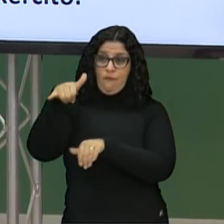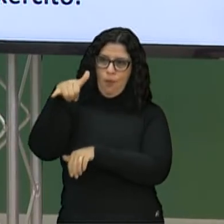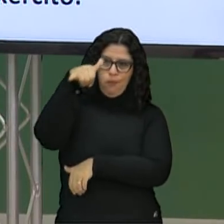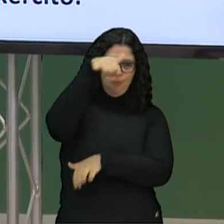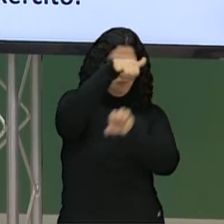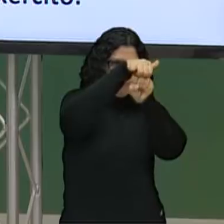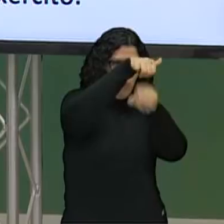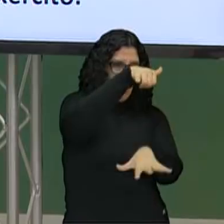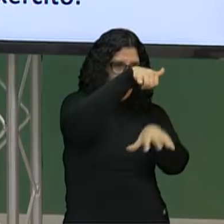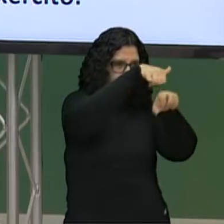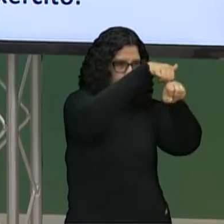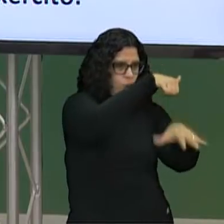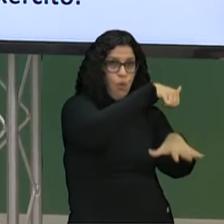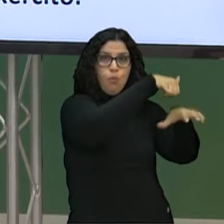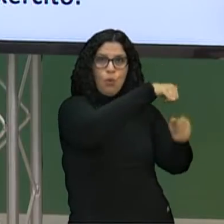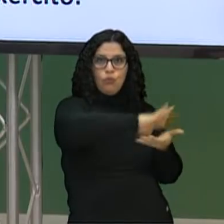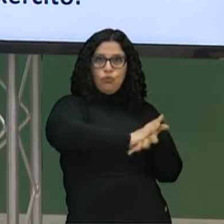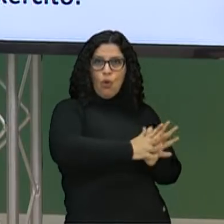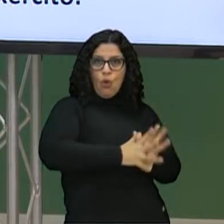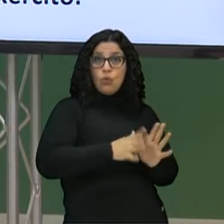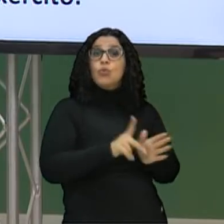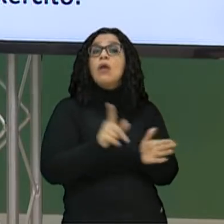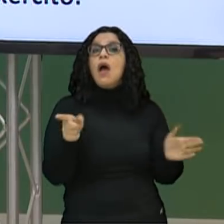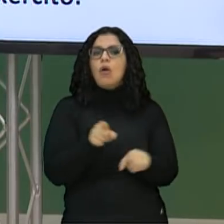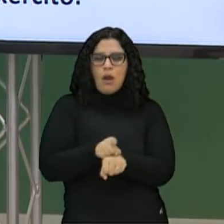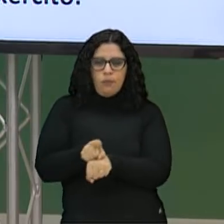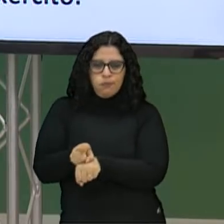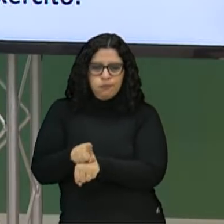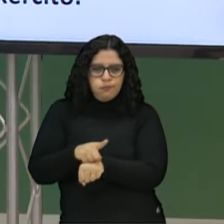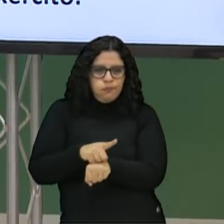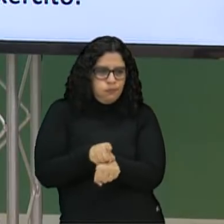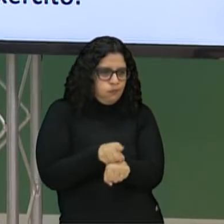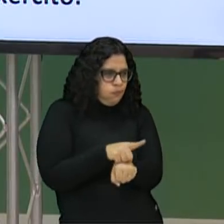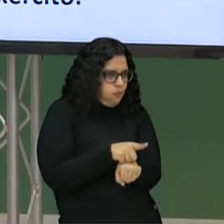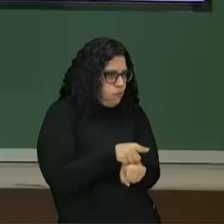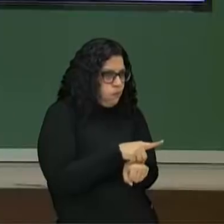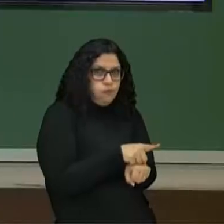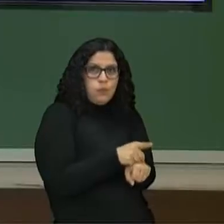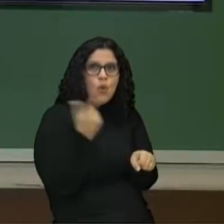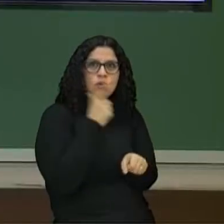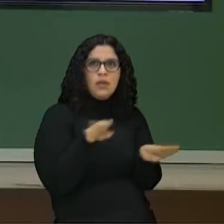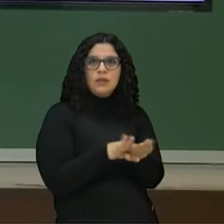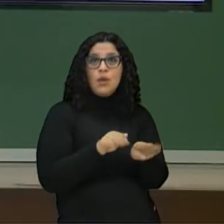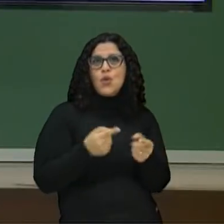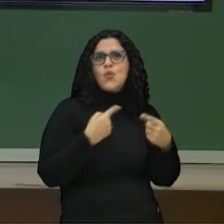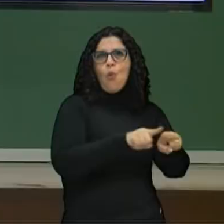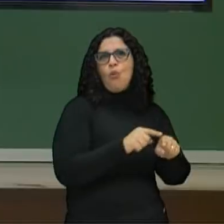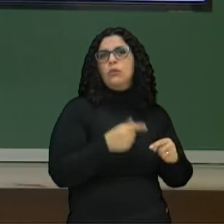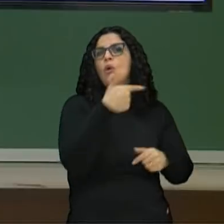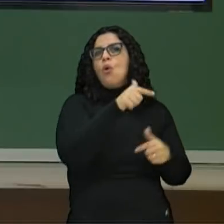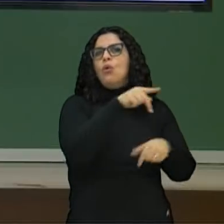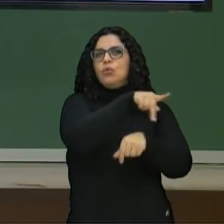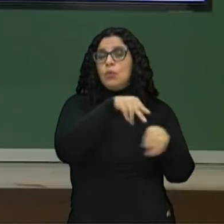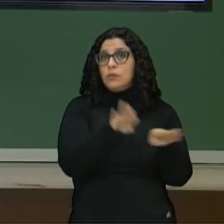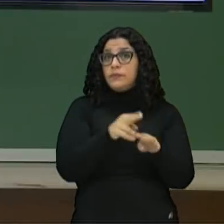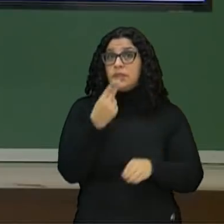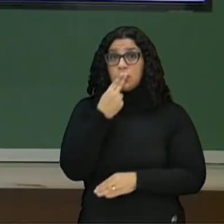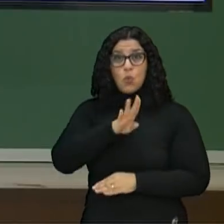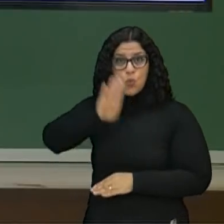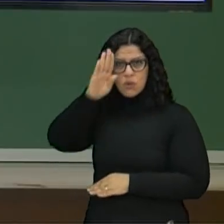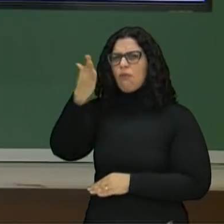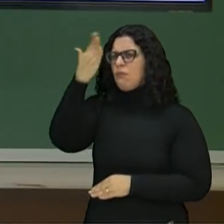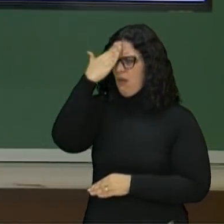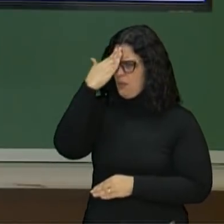perdido, com dificuldade de comunicação e de estrada, desgastando menos o exército. A Alemanha, nesse início, o Hitler tinha